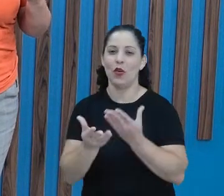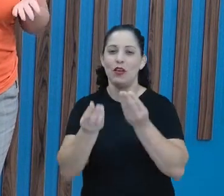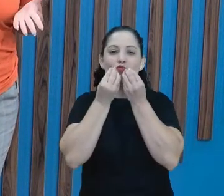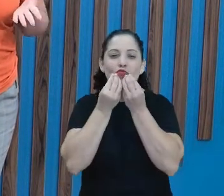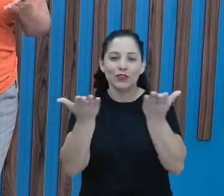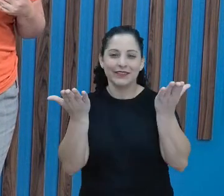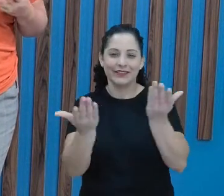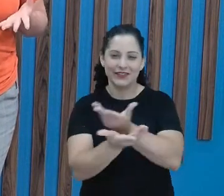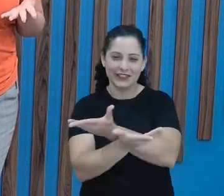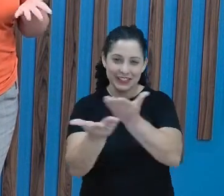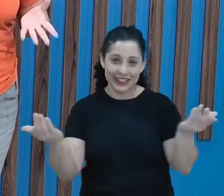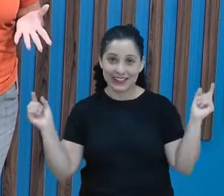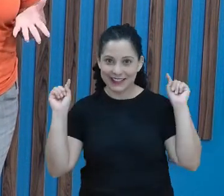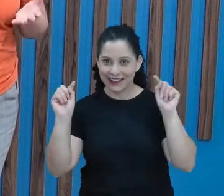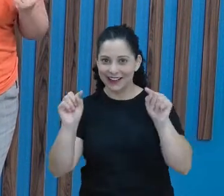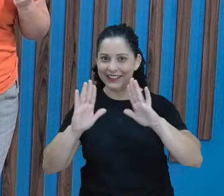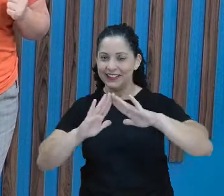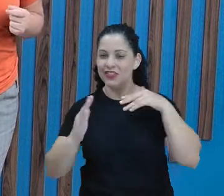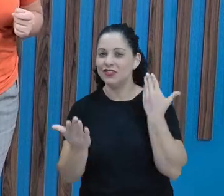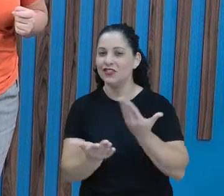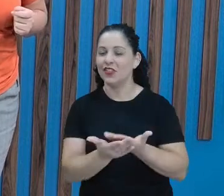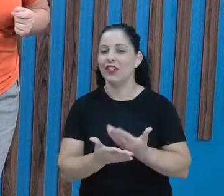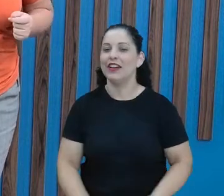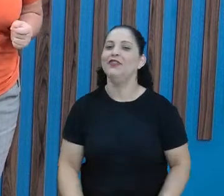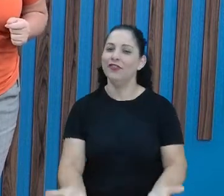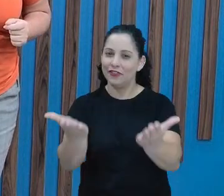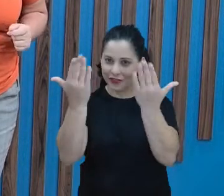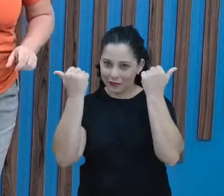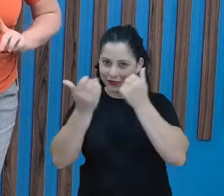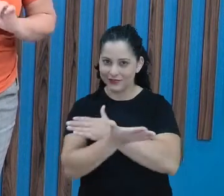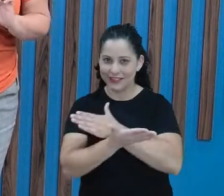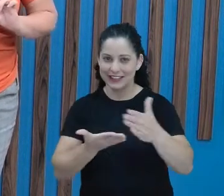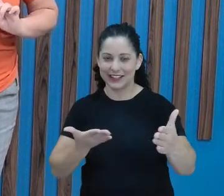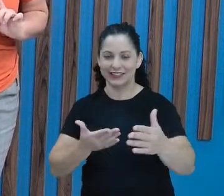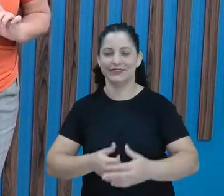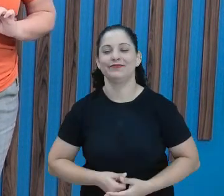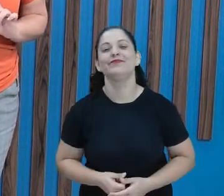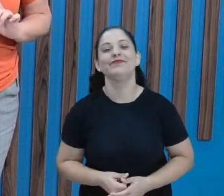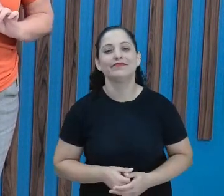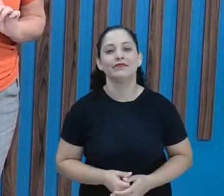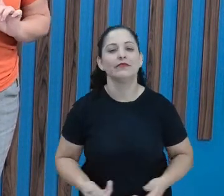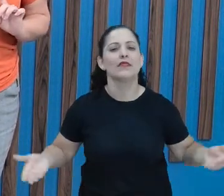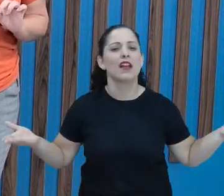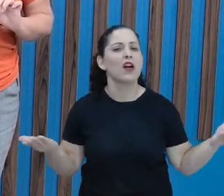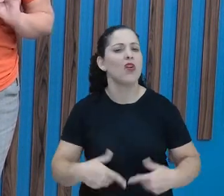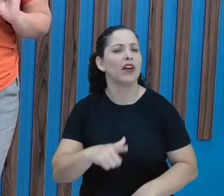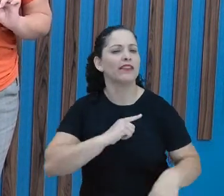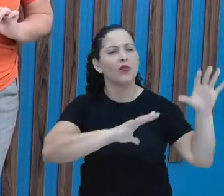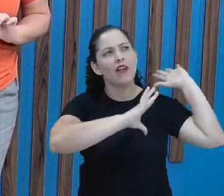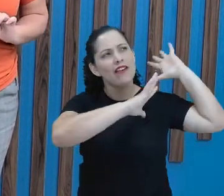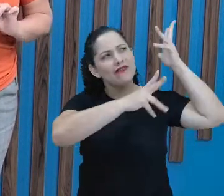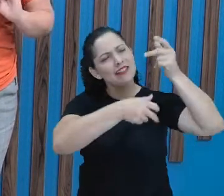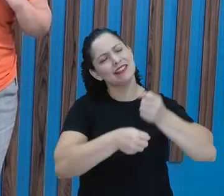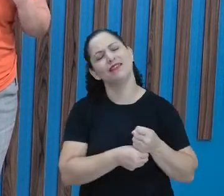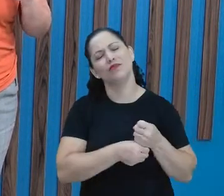aí da escola da Júlia. E vamos lá. A gente vai fazer uma revisão